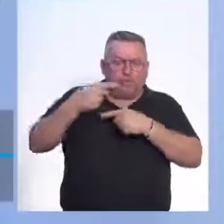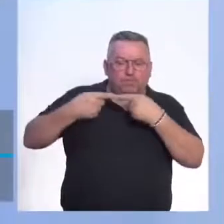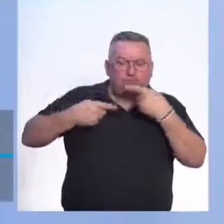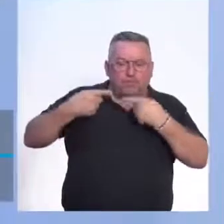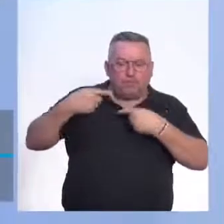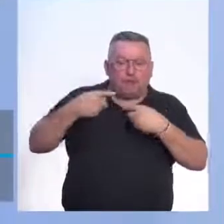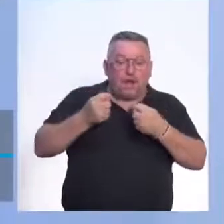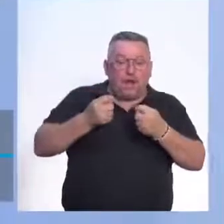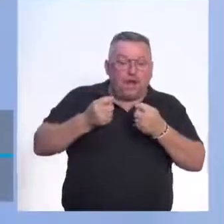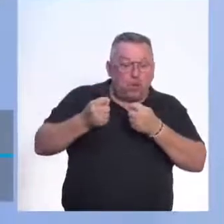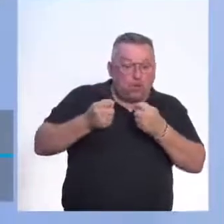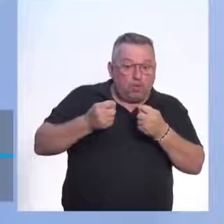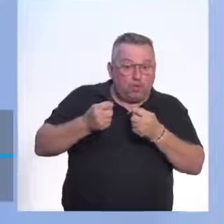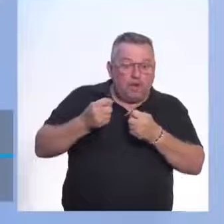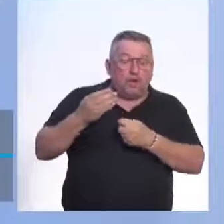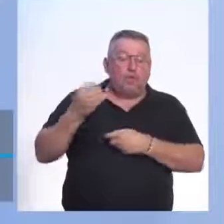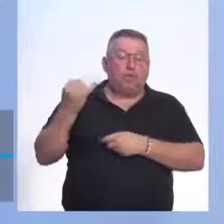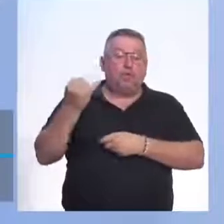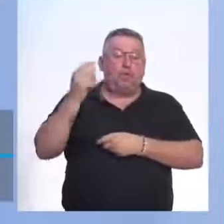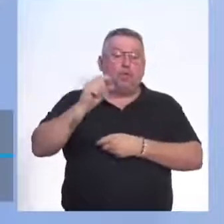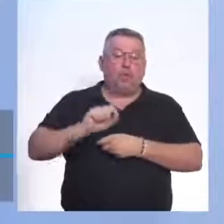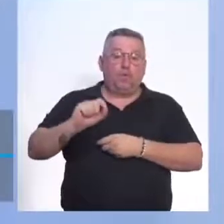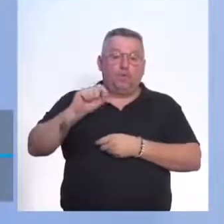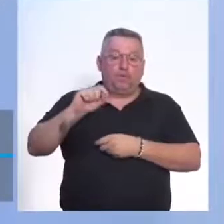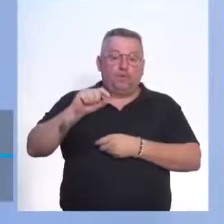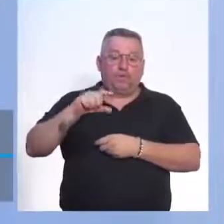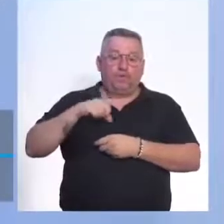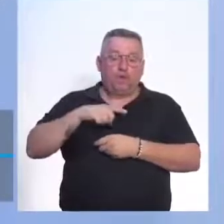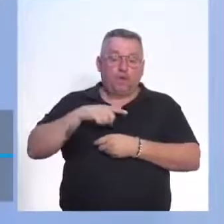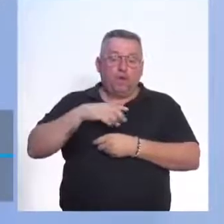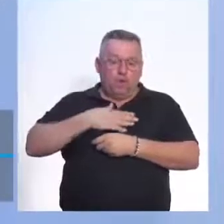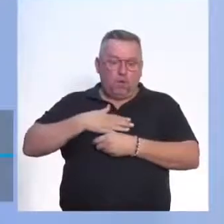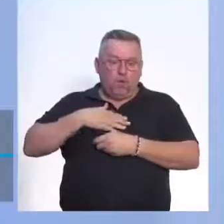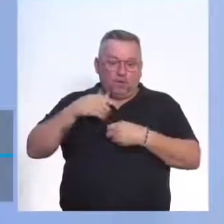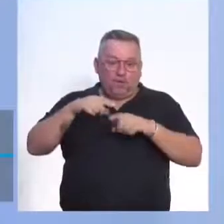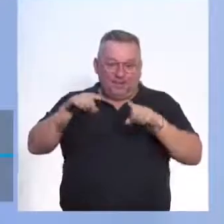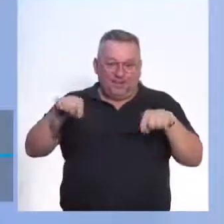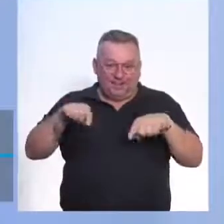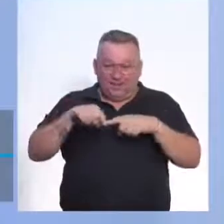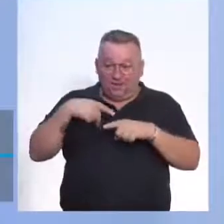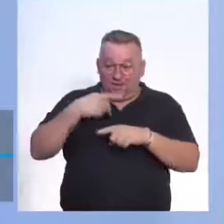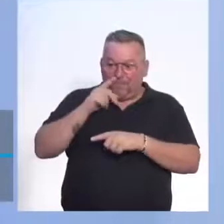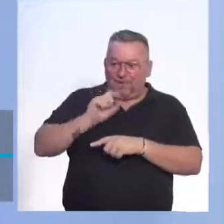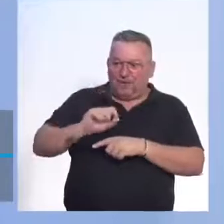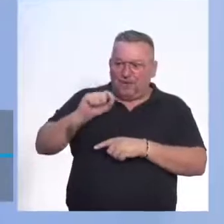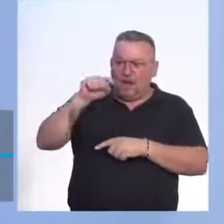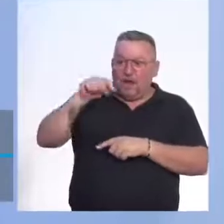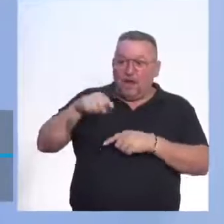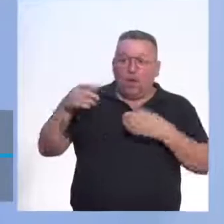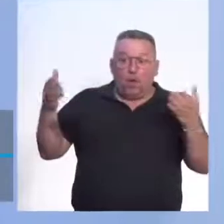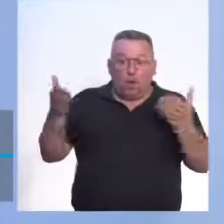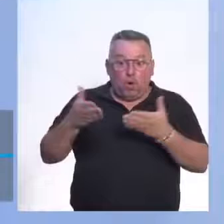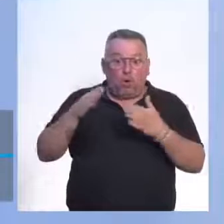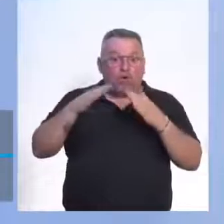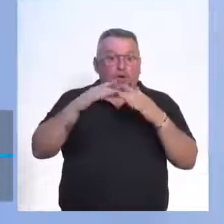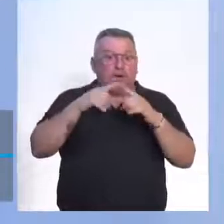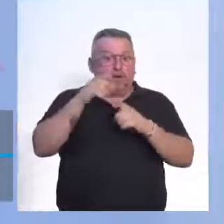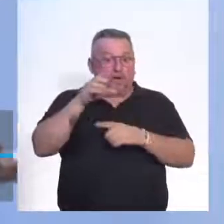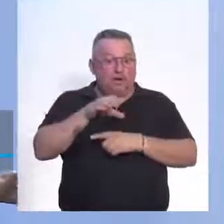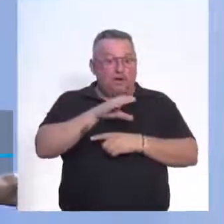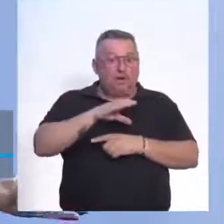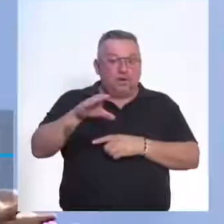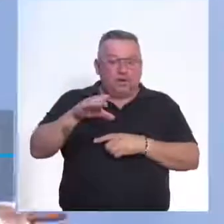econômica. É muito importante, assim, eu gosto na sala falar, pessoal, nós não estamos falando dessa Igreja Católica hoje e muito